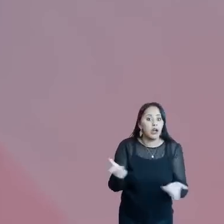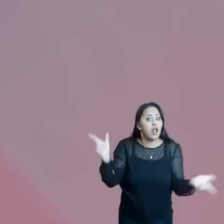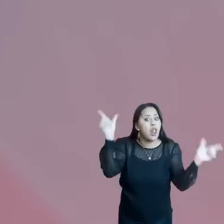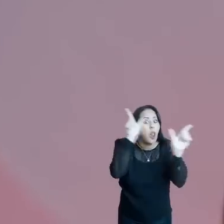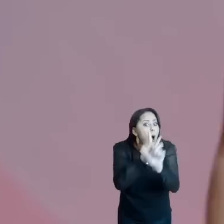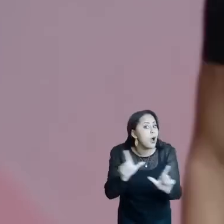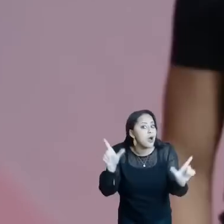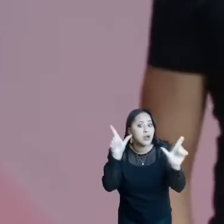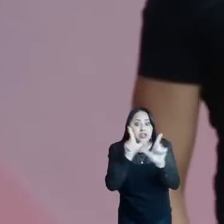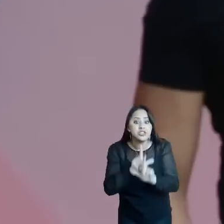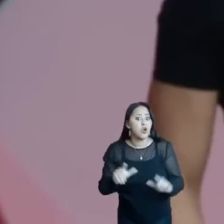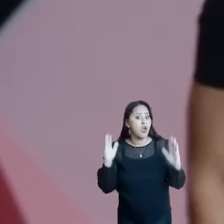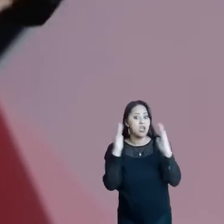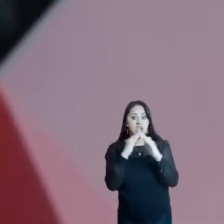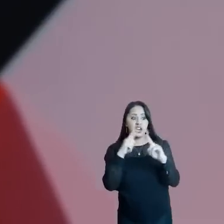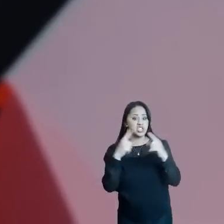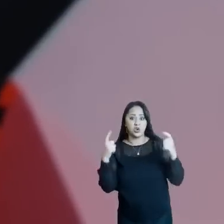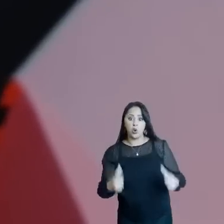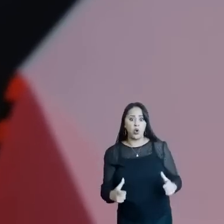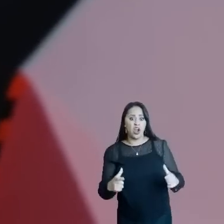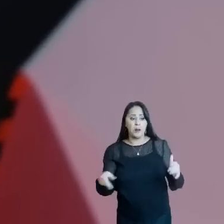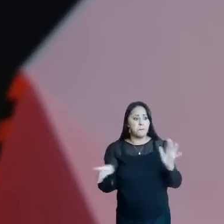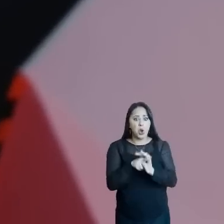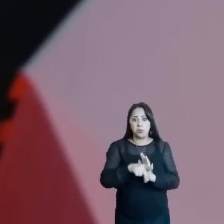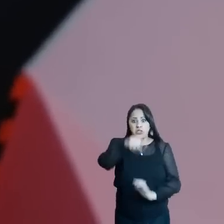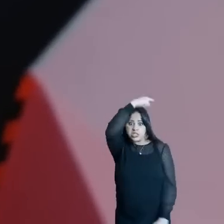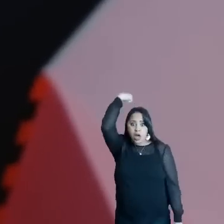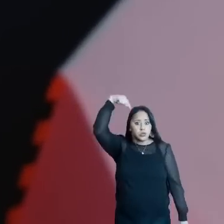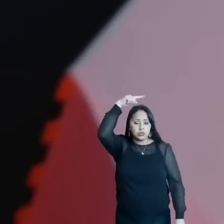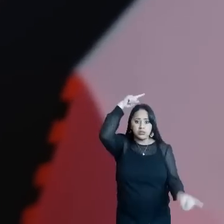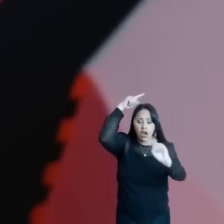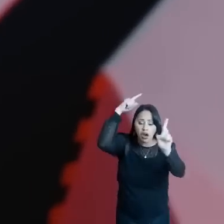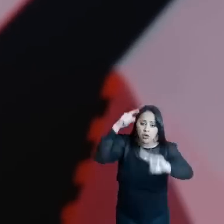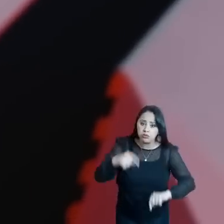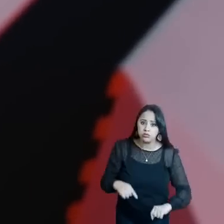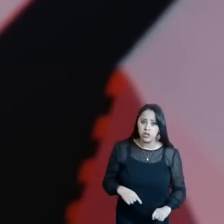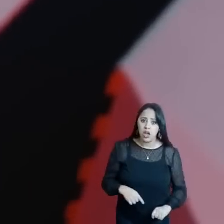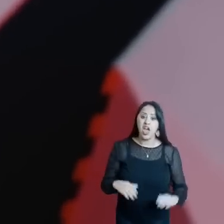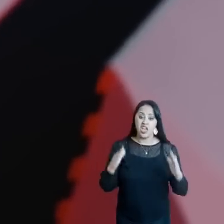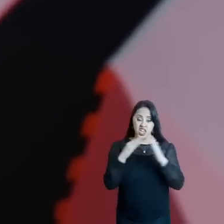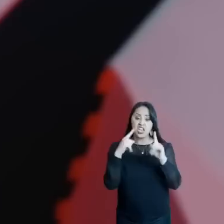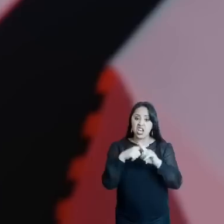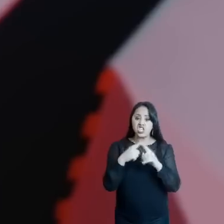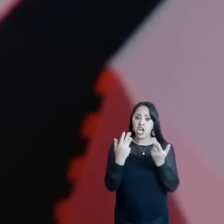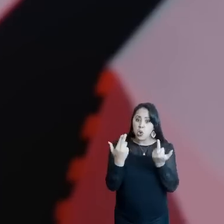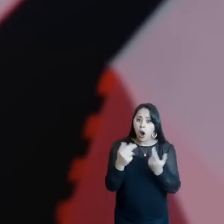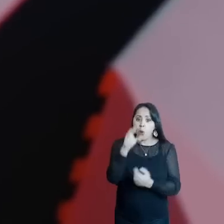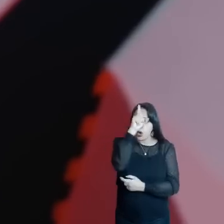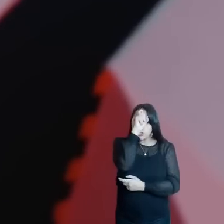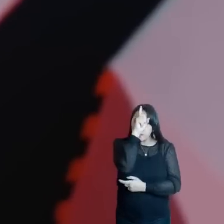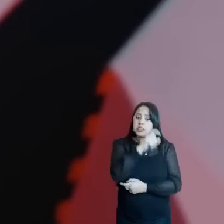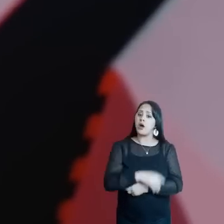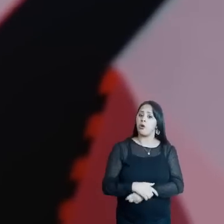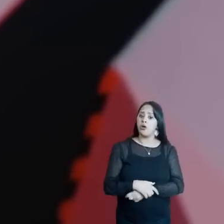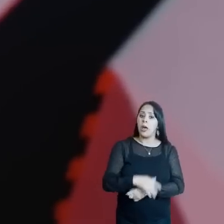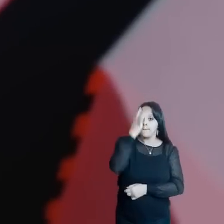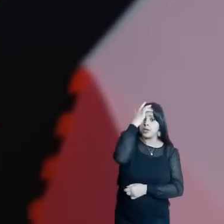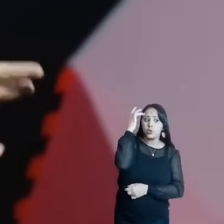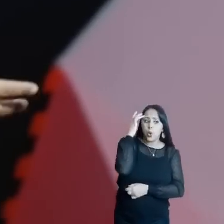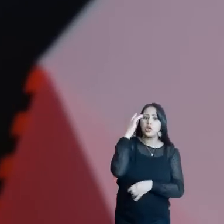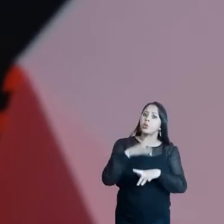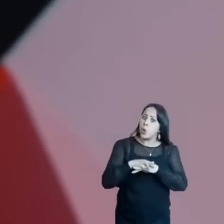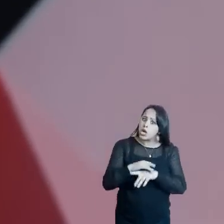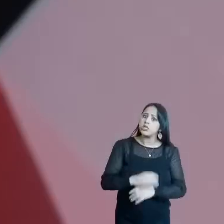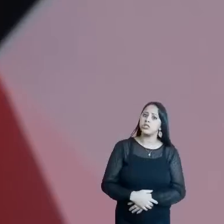não é um balcão de troféu de pessoa santa, não. A igreja é um hospital para pessoa doente, você vai lá para você aprender